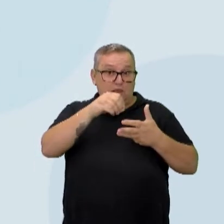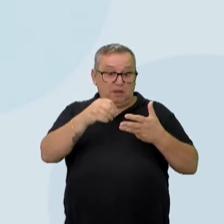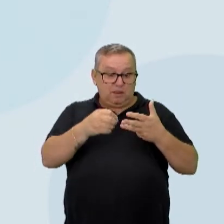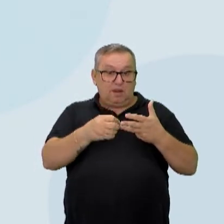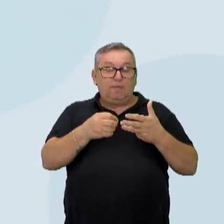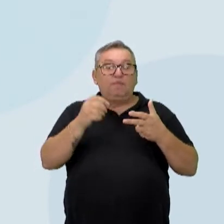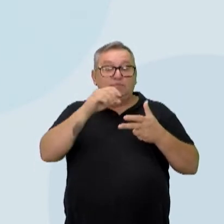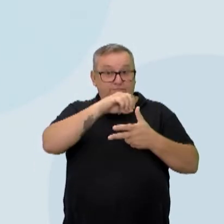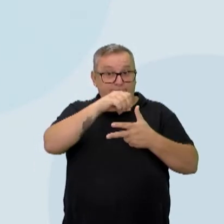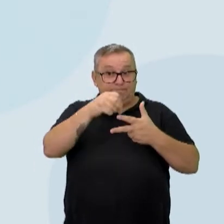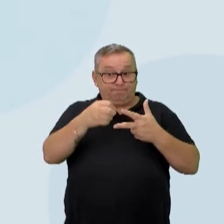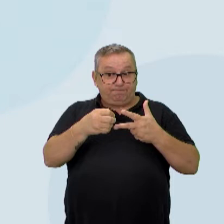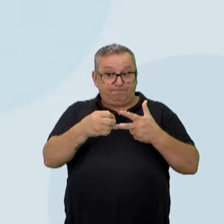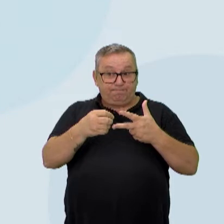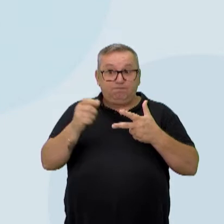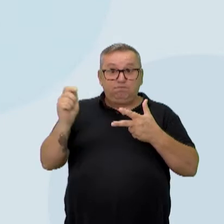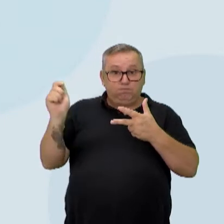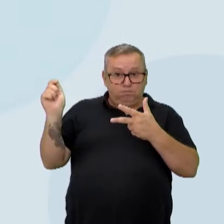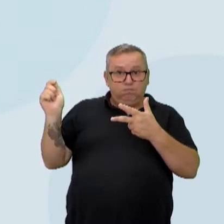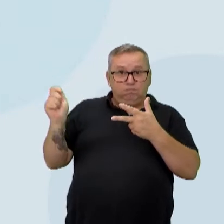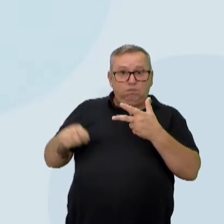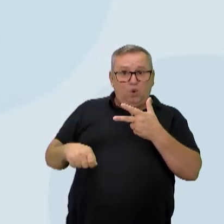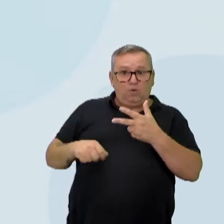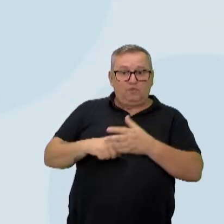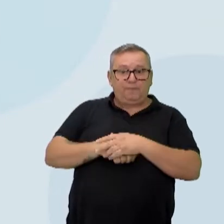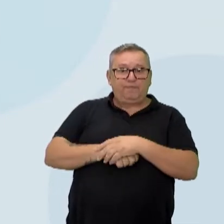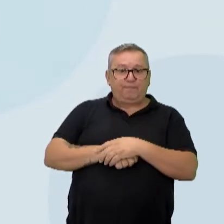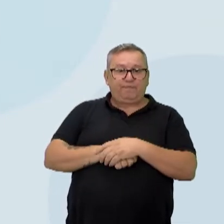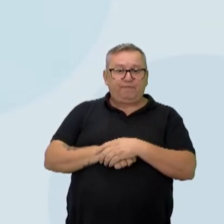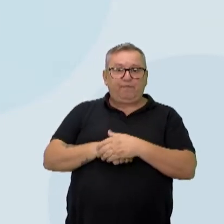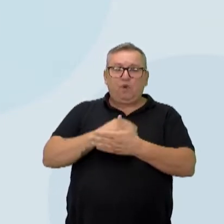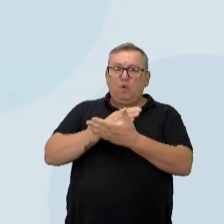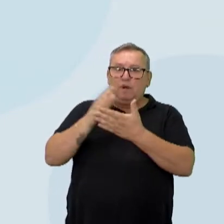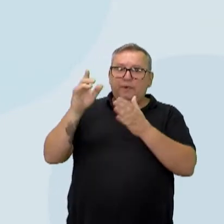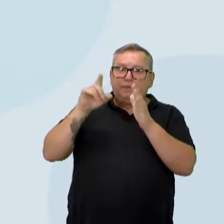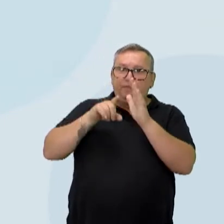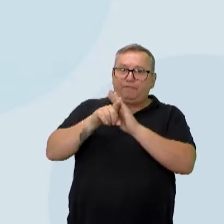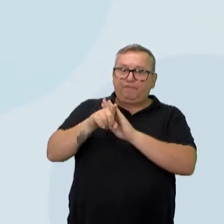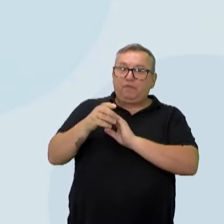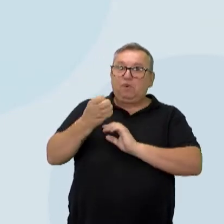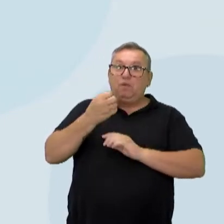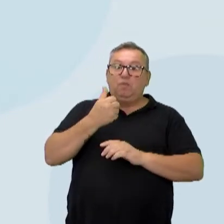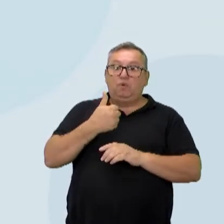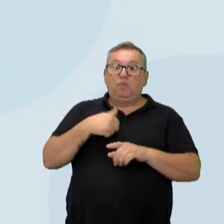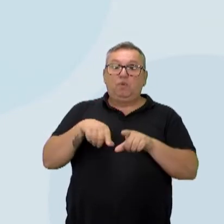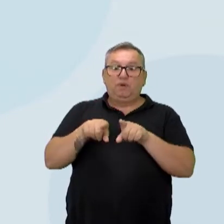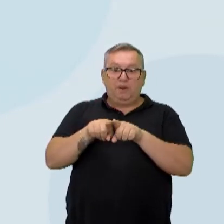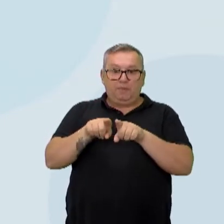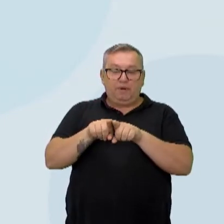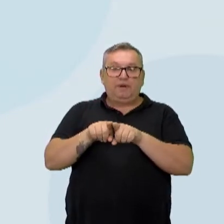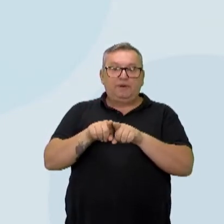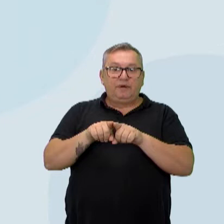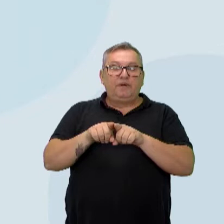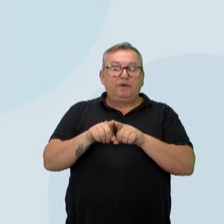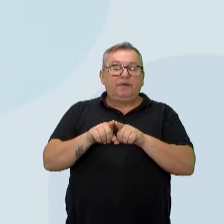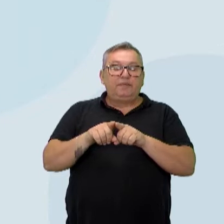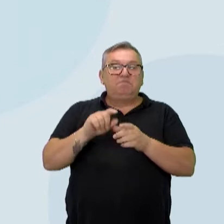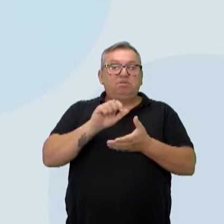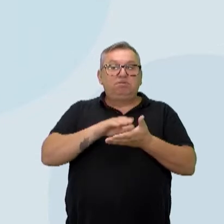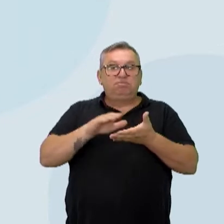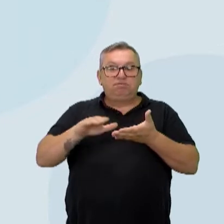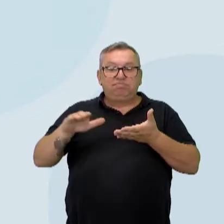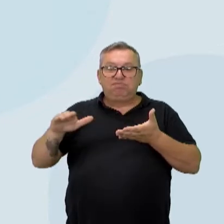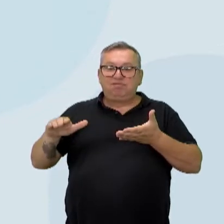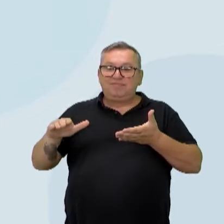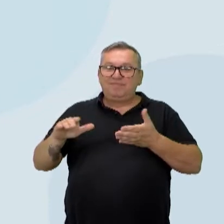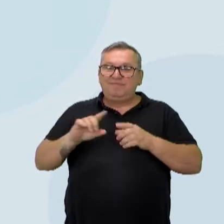com uma reflexão, com uma pergunta, com questionamento, e a partir daí, isso é muito bom na dissertação também, tá? Apesar daqui não